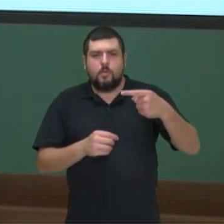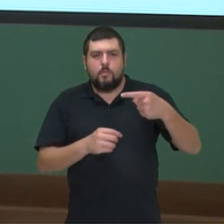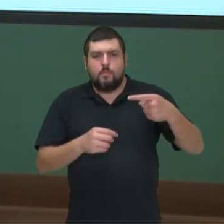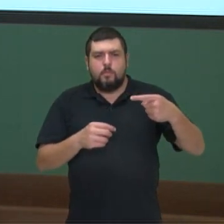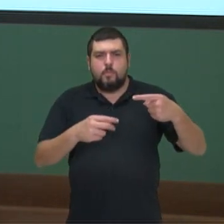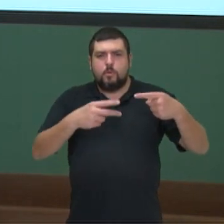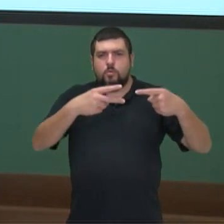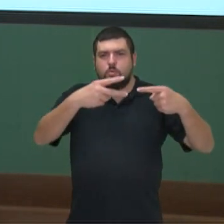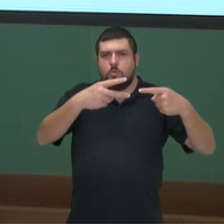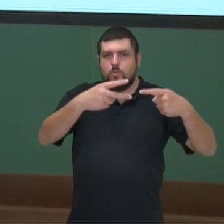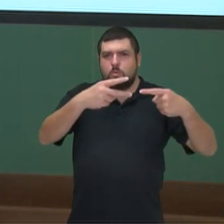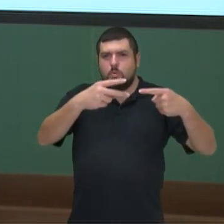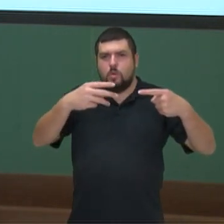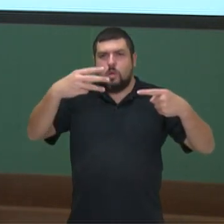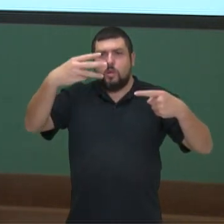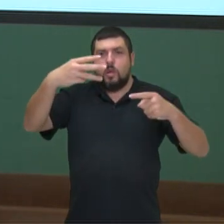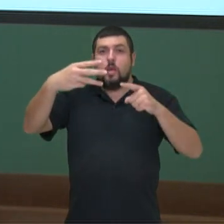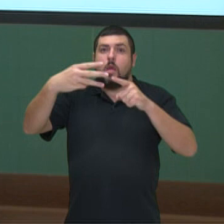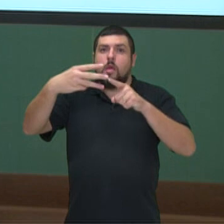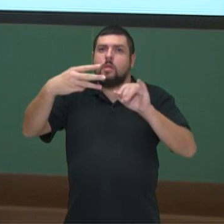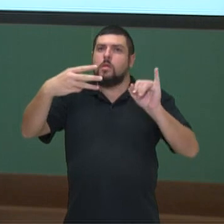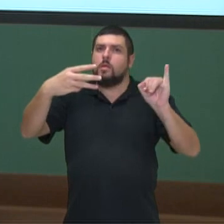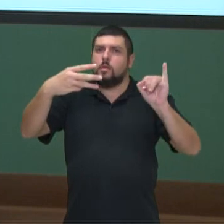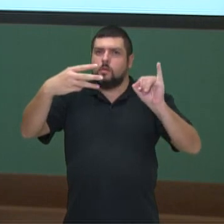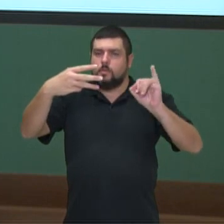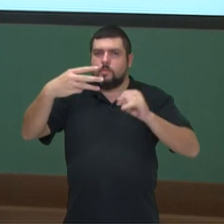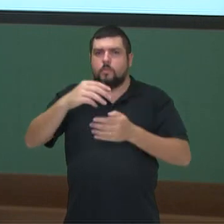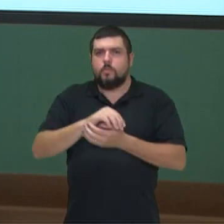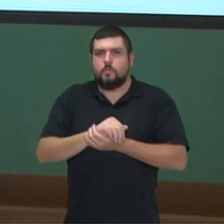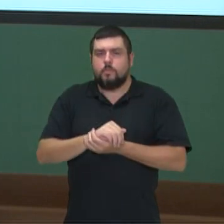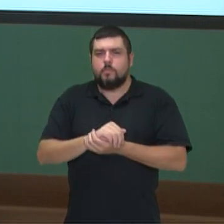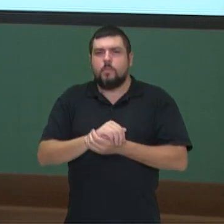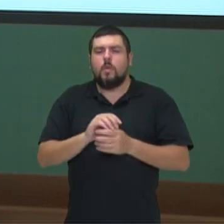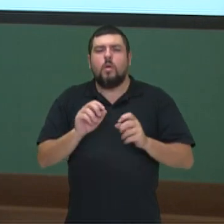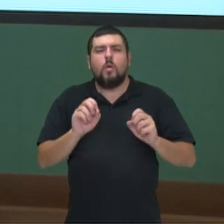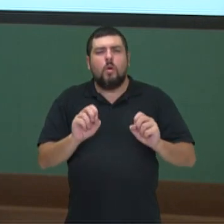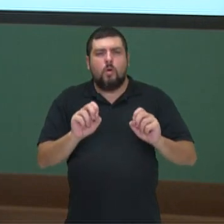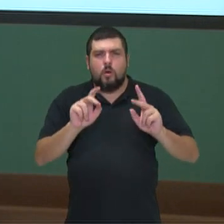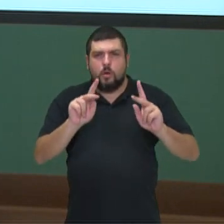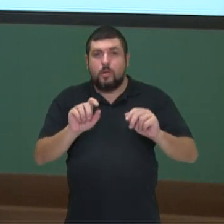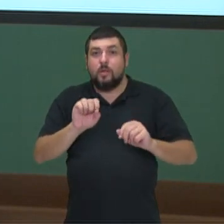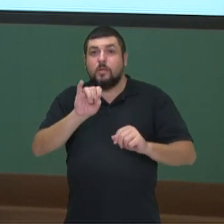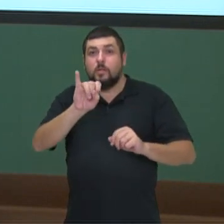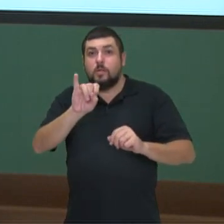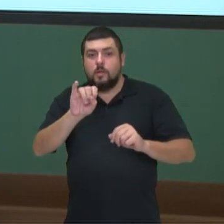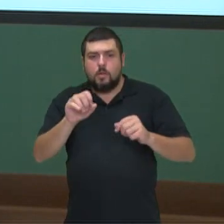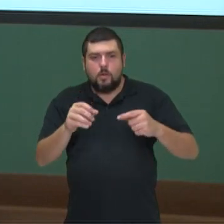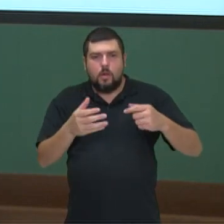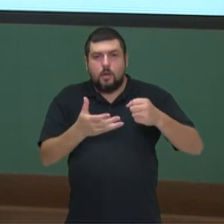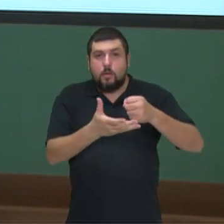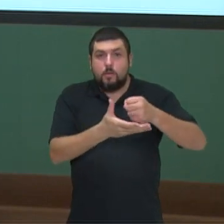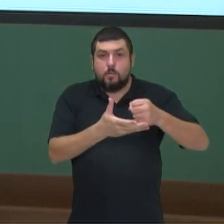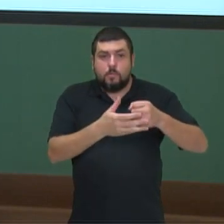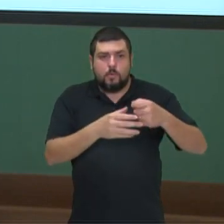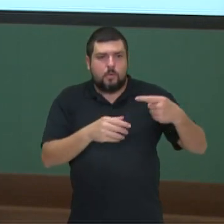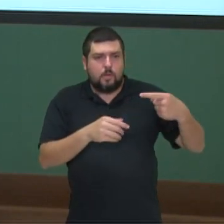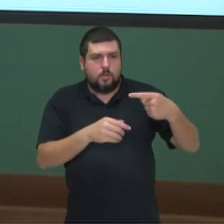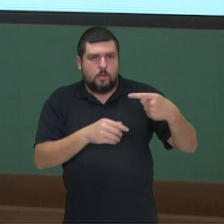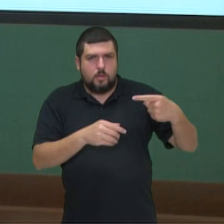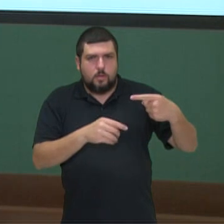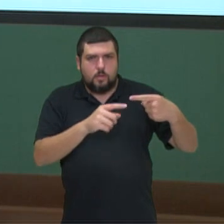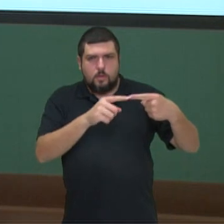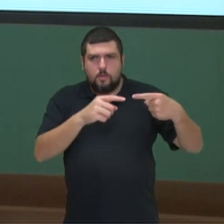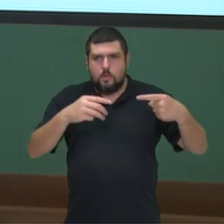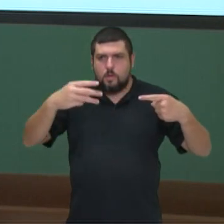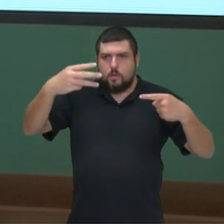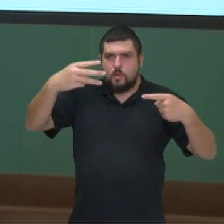expoente ímpar. Nós já vimos em momentos anteriores que toda base negativa elevada a expoente